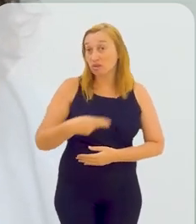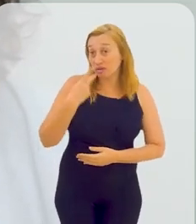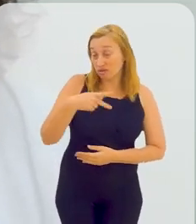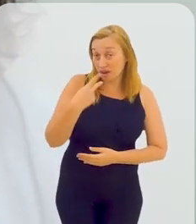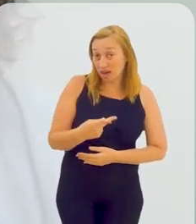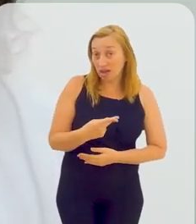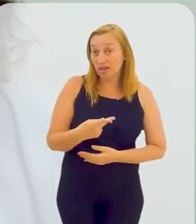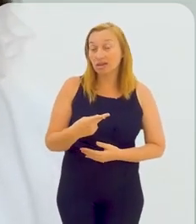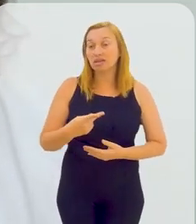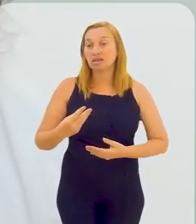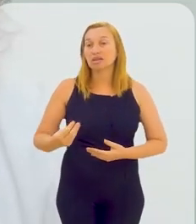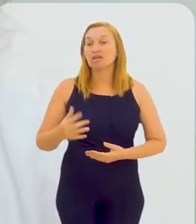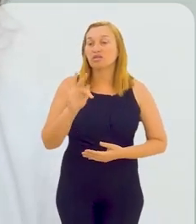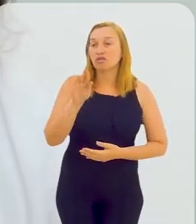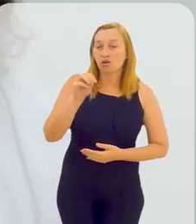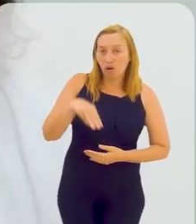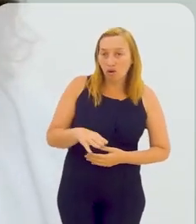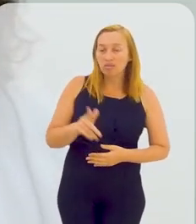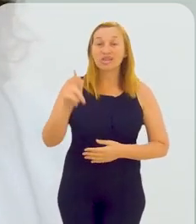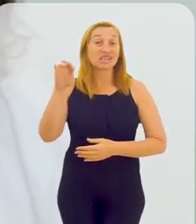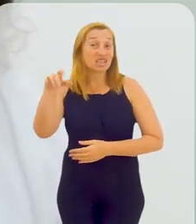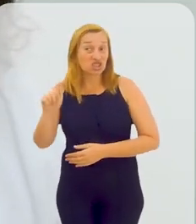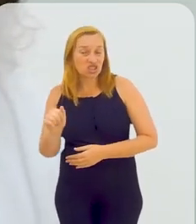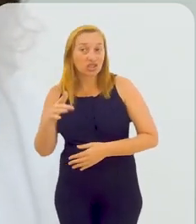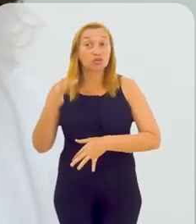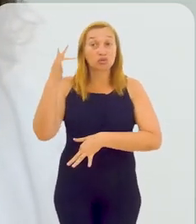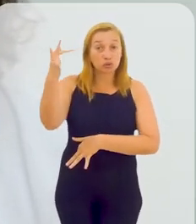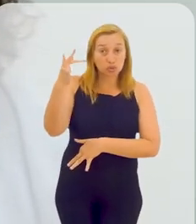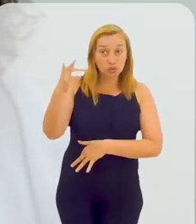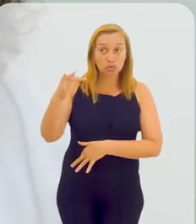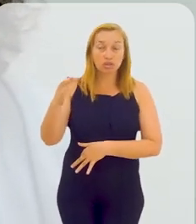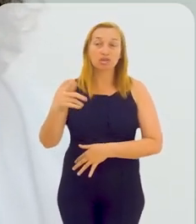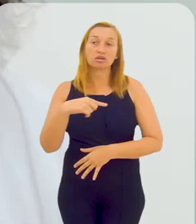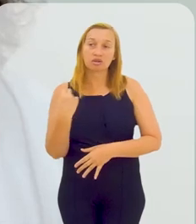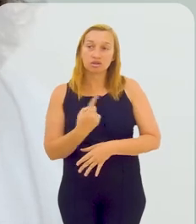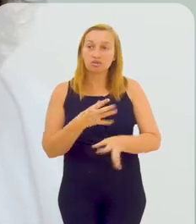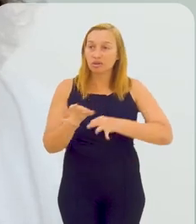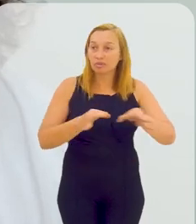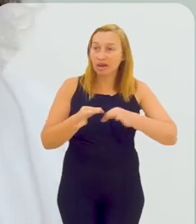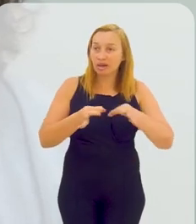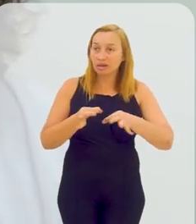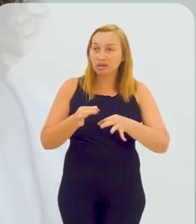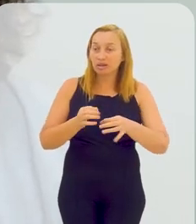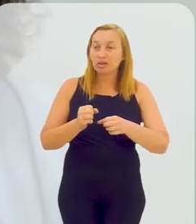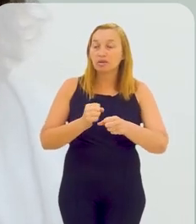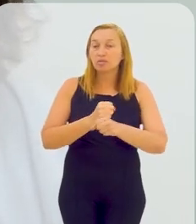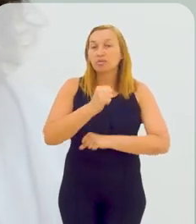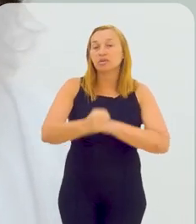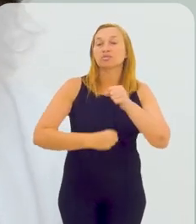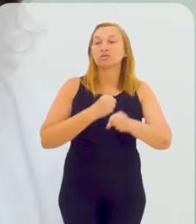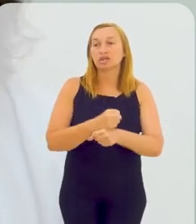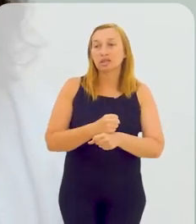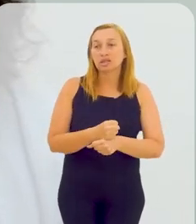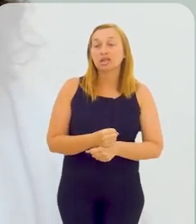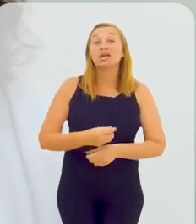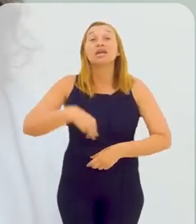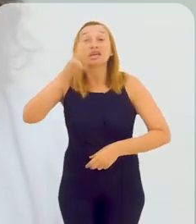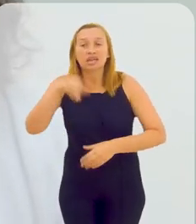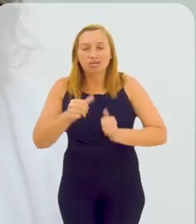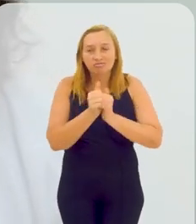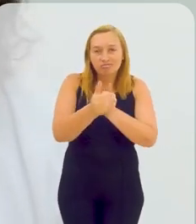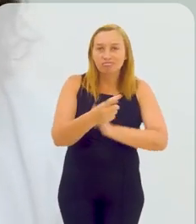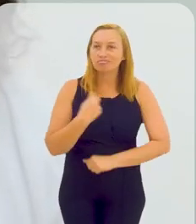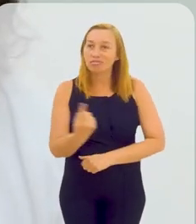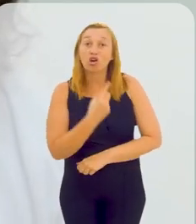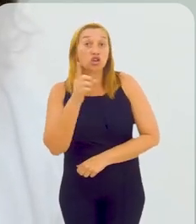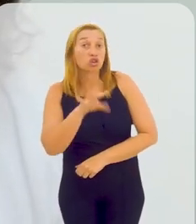disponibilidade, a presença nesse fórum, nessa agenda, né, de futuro que a gente está desenhando aí para a próxima legislatura. E para quem